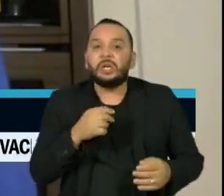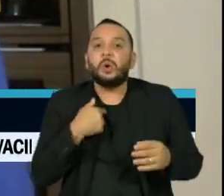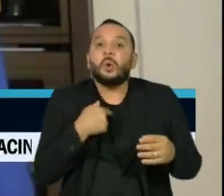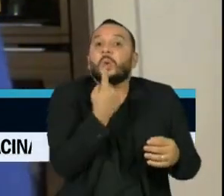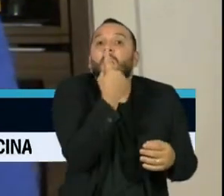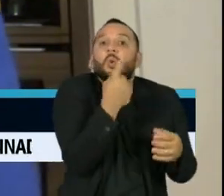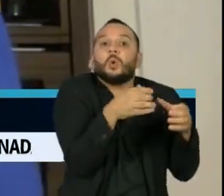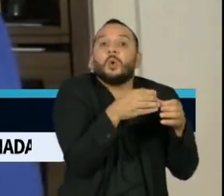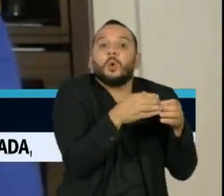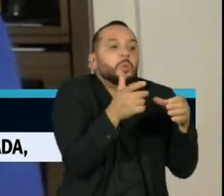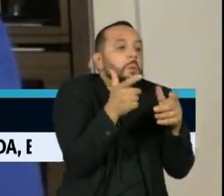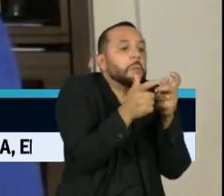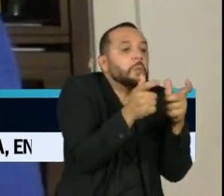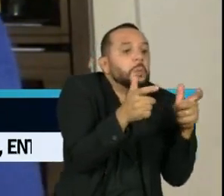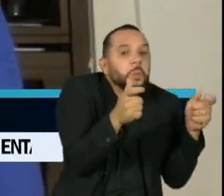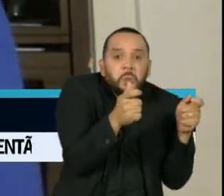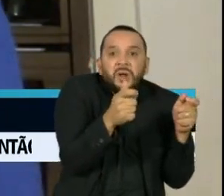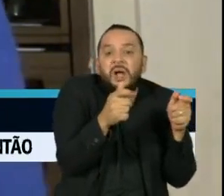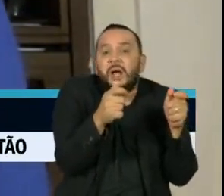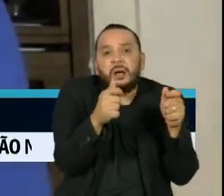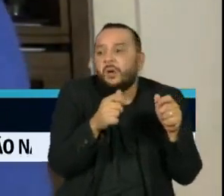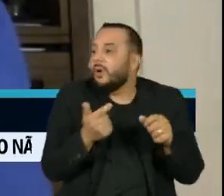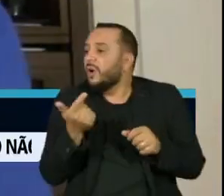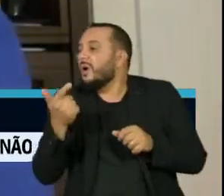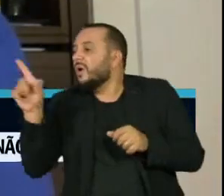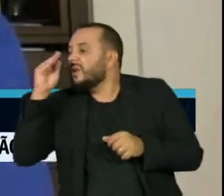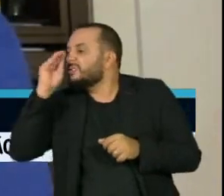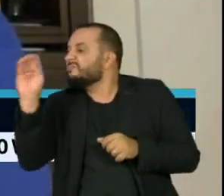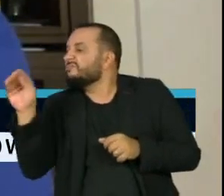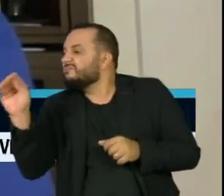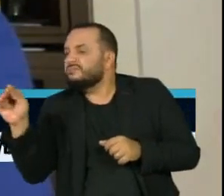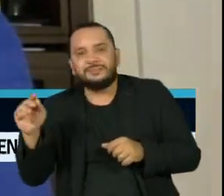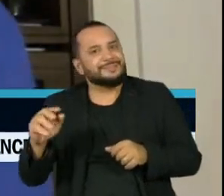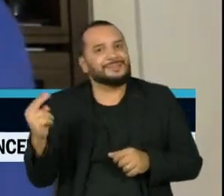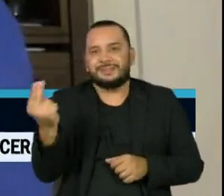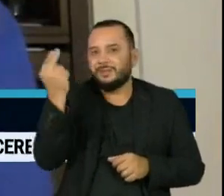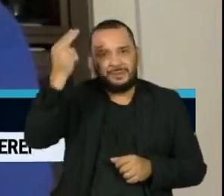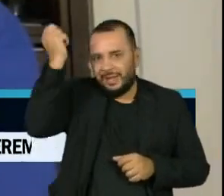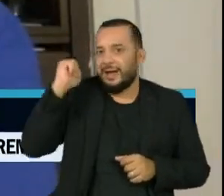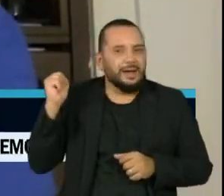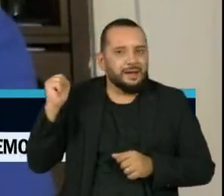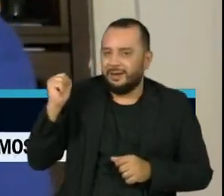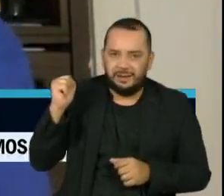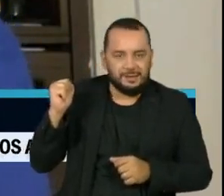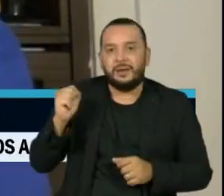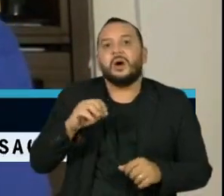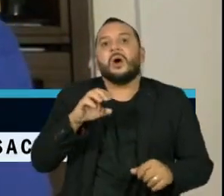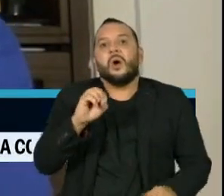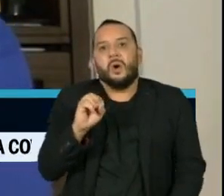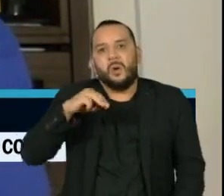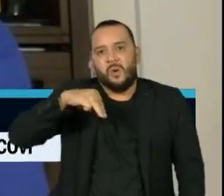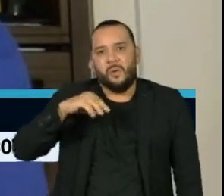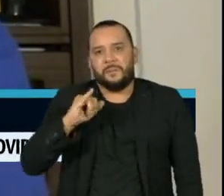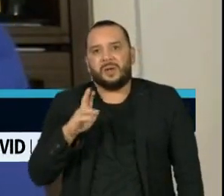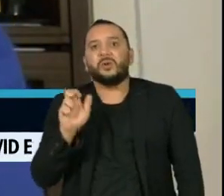a Ômicron ou com qualquer outra variante como se isso fosse uma estratégia viável, contaminar todo